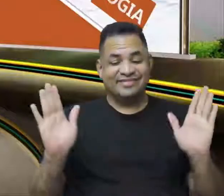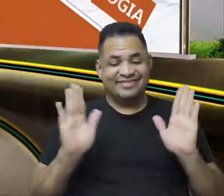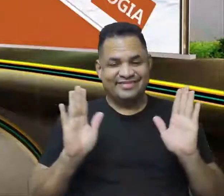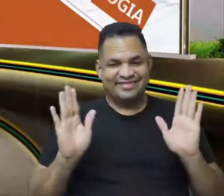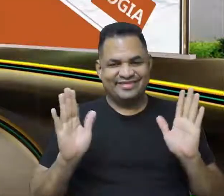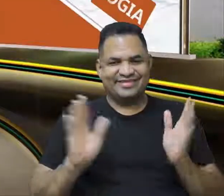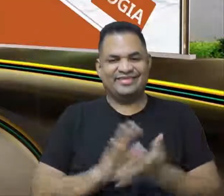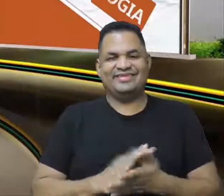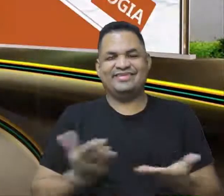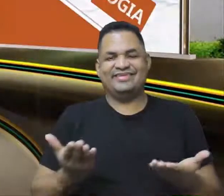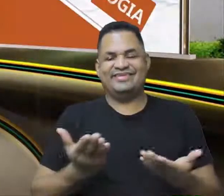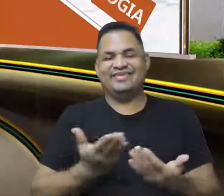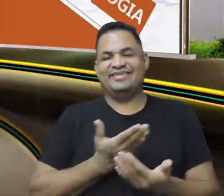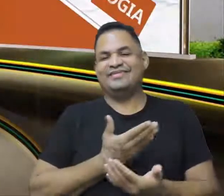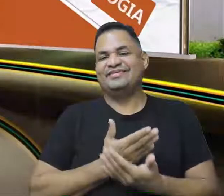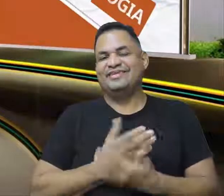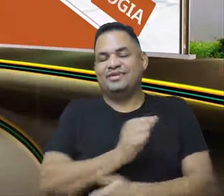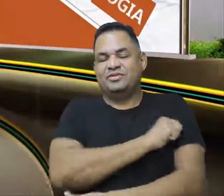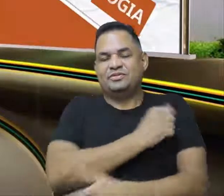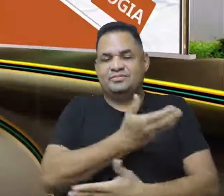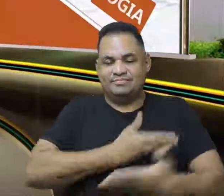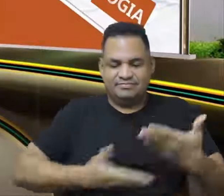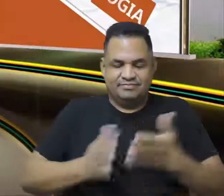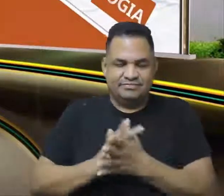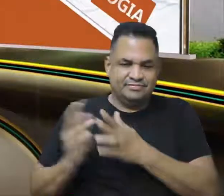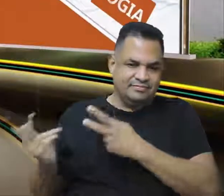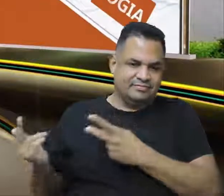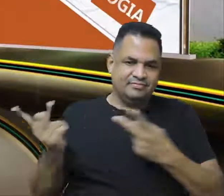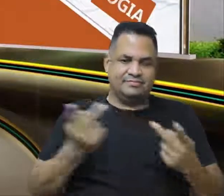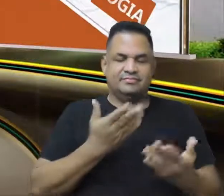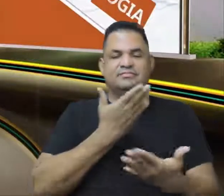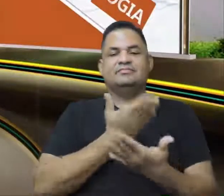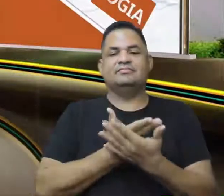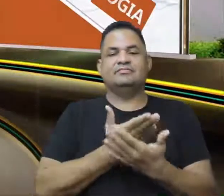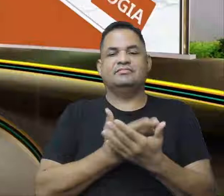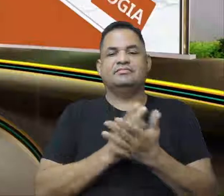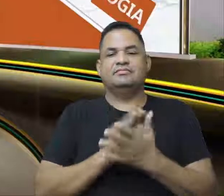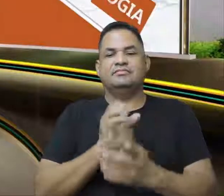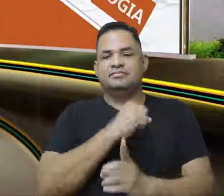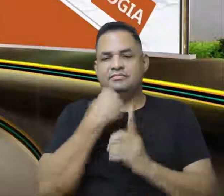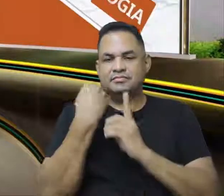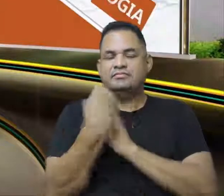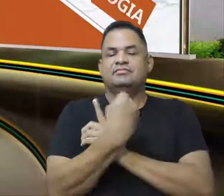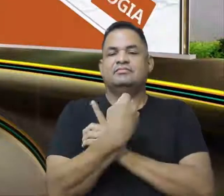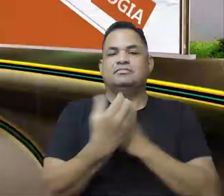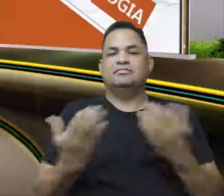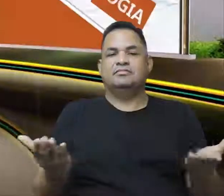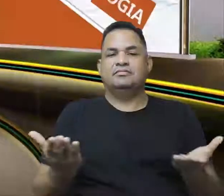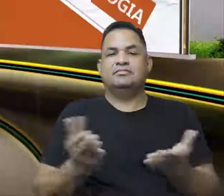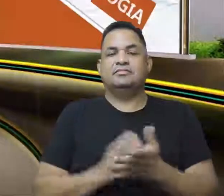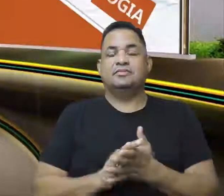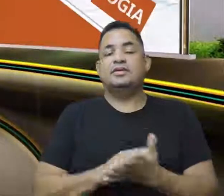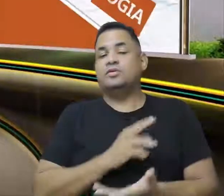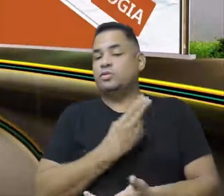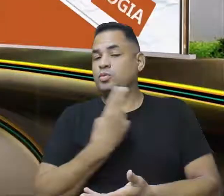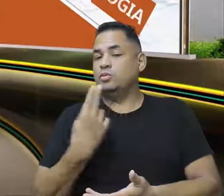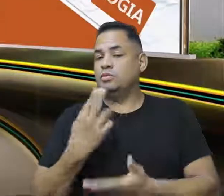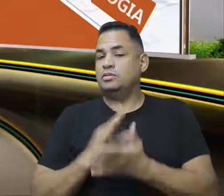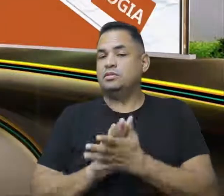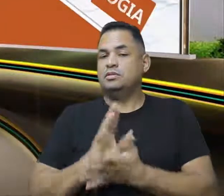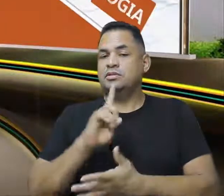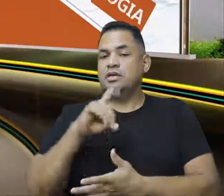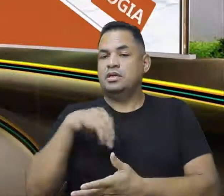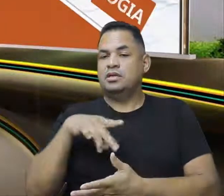Olá, galerinha da mediação! Sejam bem-vindos para mais uma aula de Sociologia. E eu sou a professora Dani